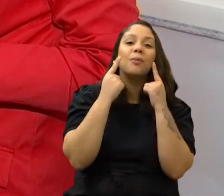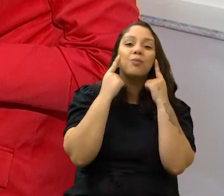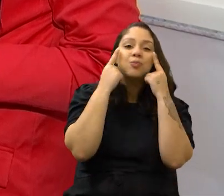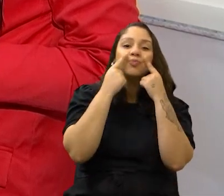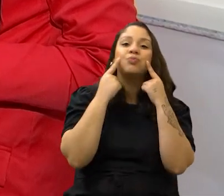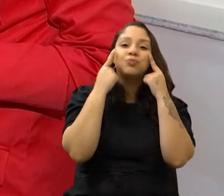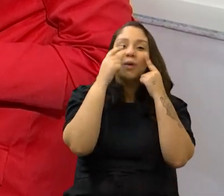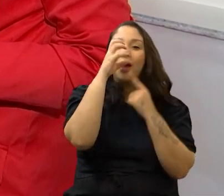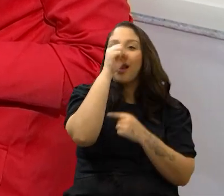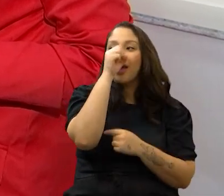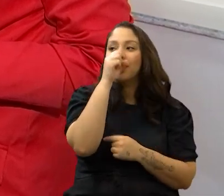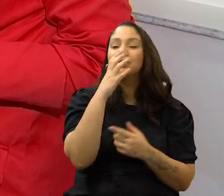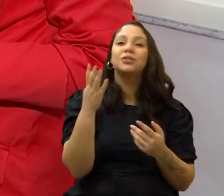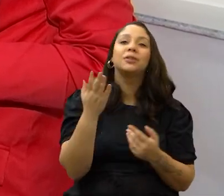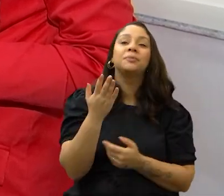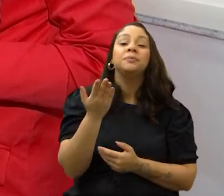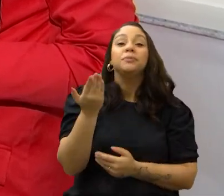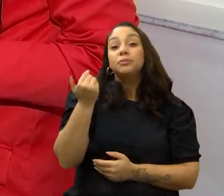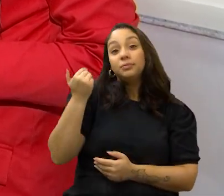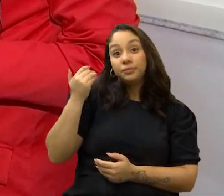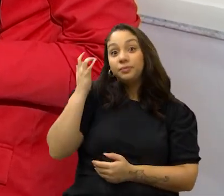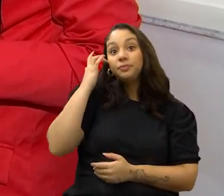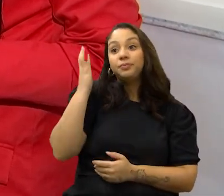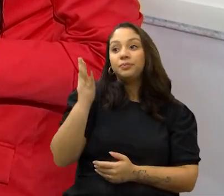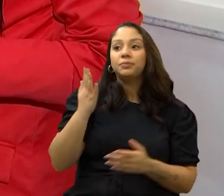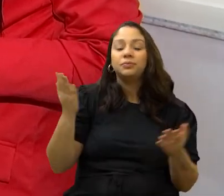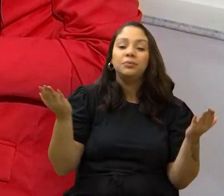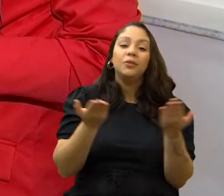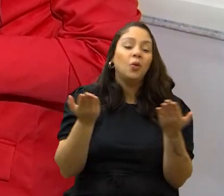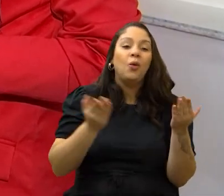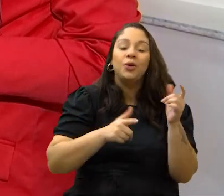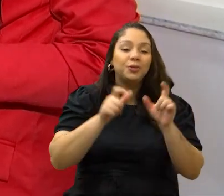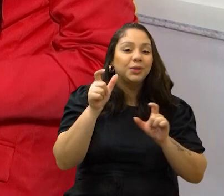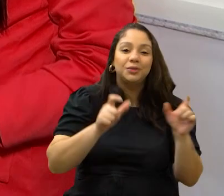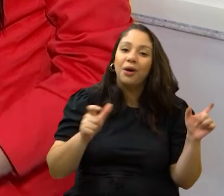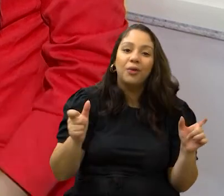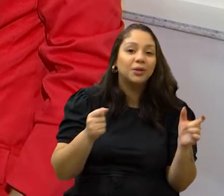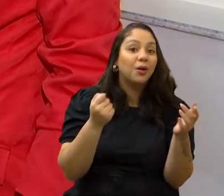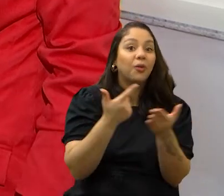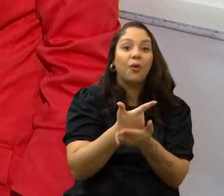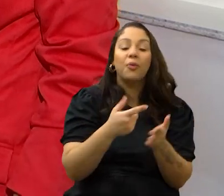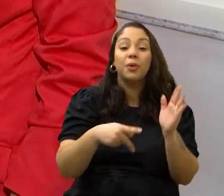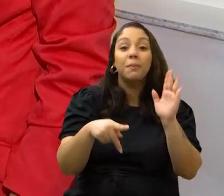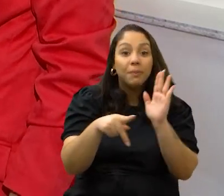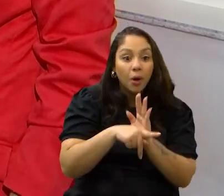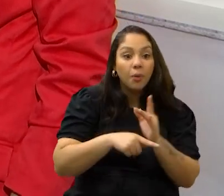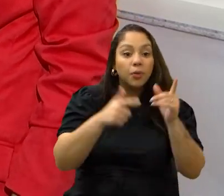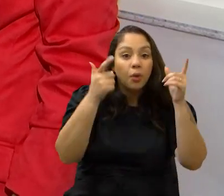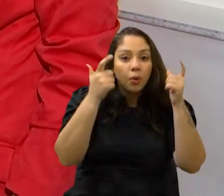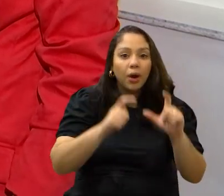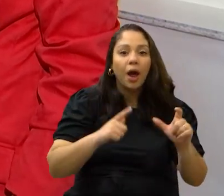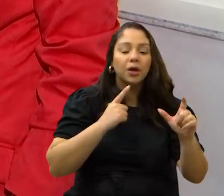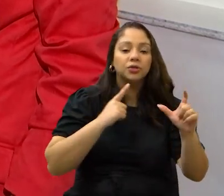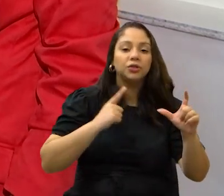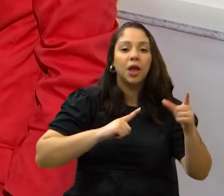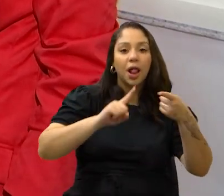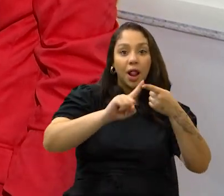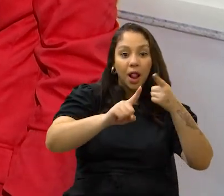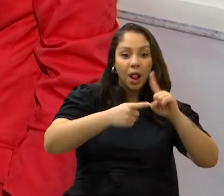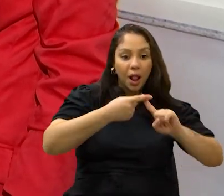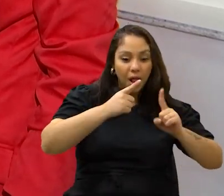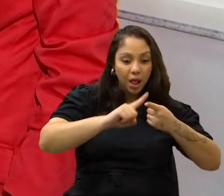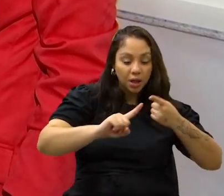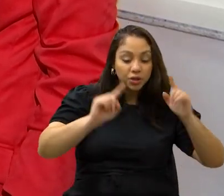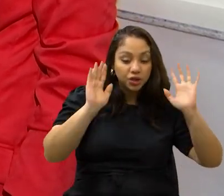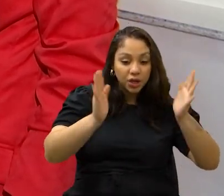laranja. Antes era mais fácil a gente ter esse padrão. Hoje em dia, como o pessoal às vezes não compra de criatório, que faz às vezes